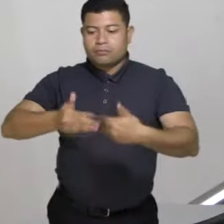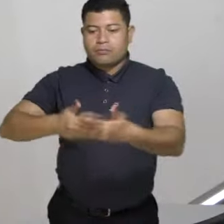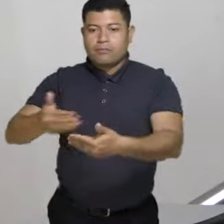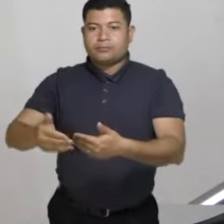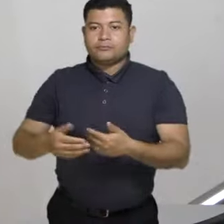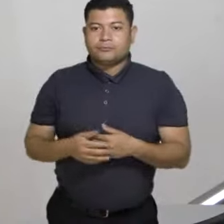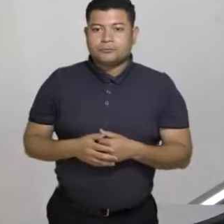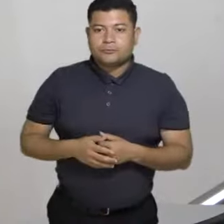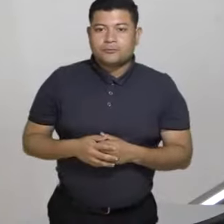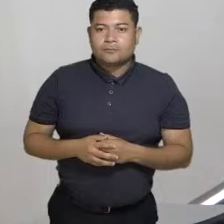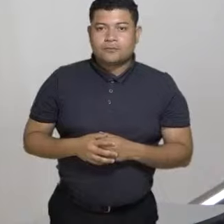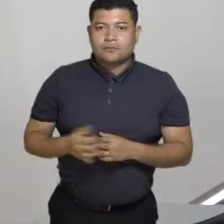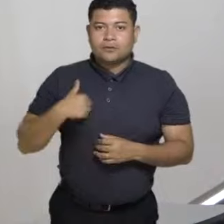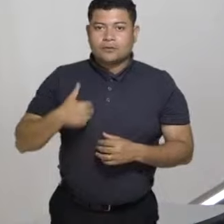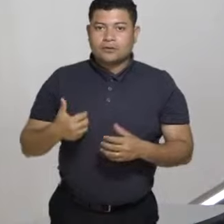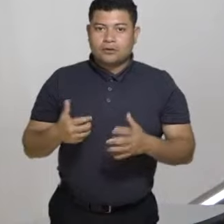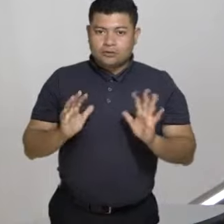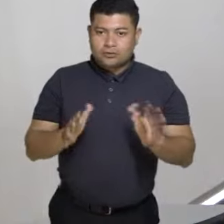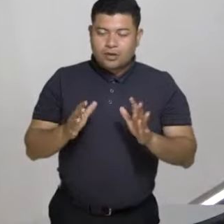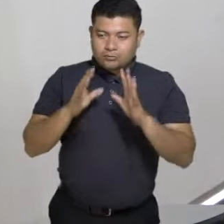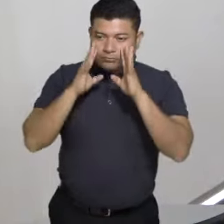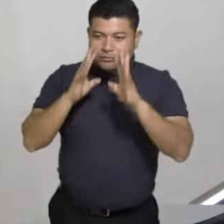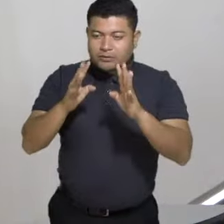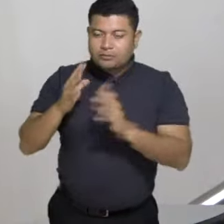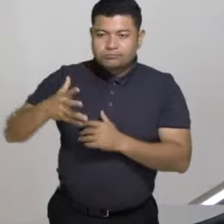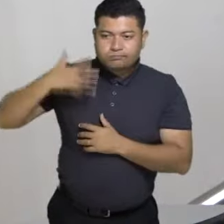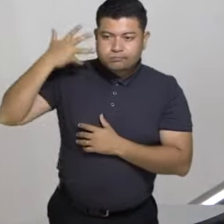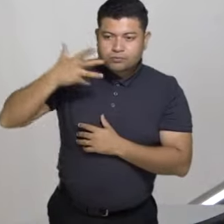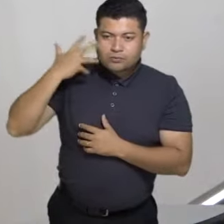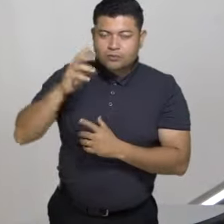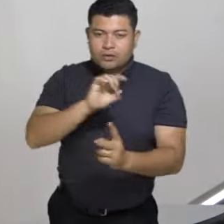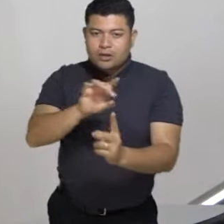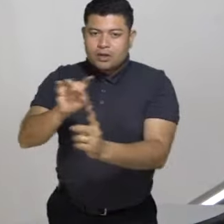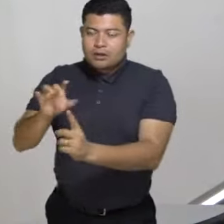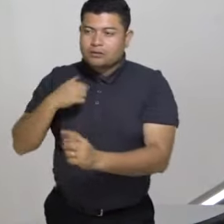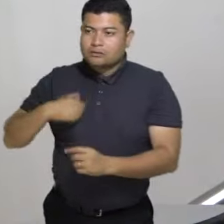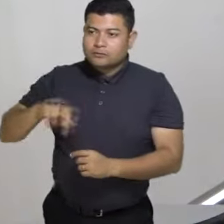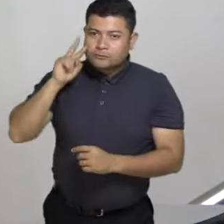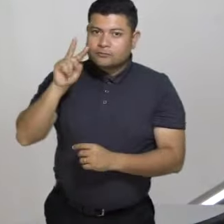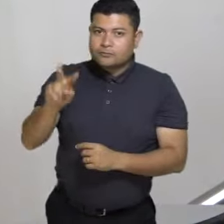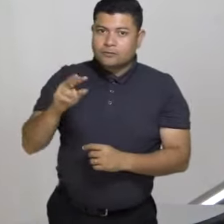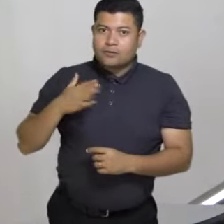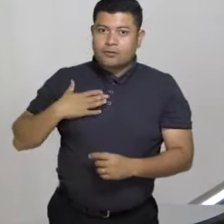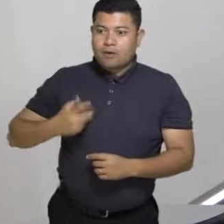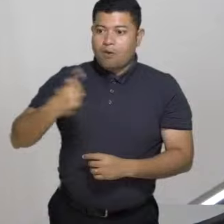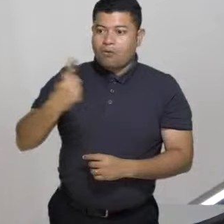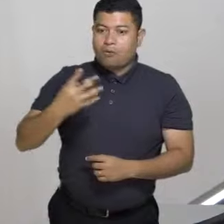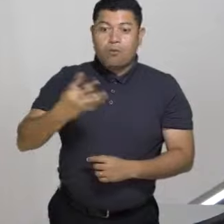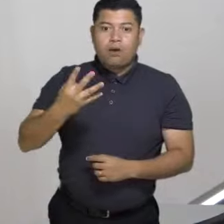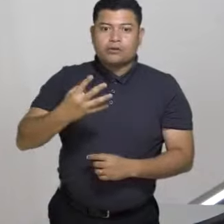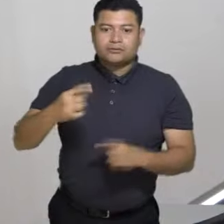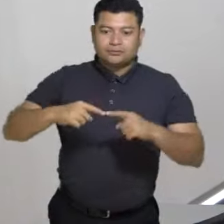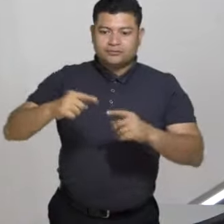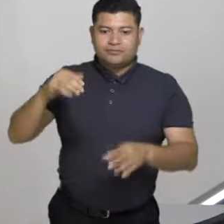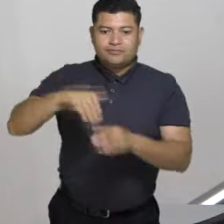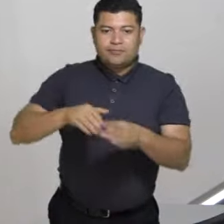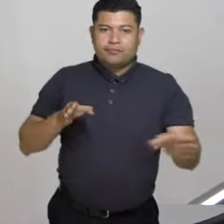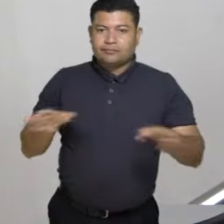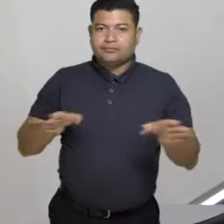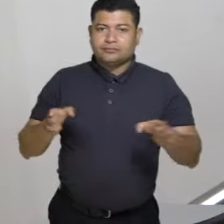Eu ouvi atentamente todas as falas. Estou aqui no meu quarto mandato. Acho que a gente já